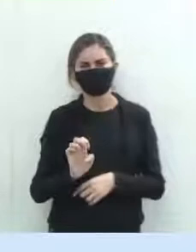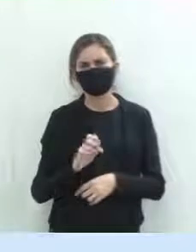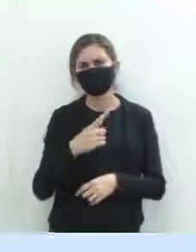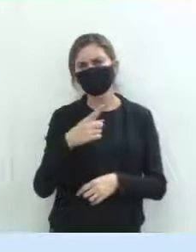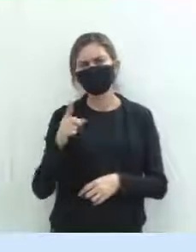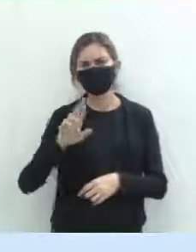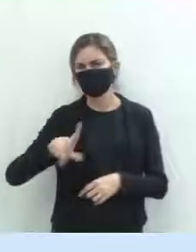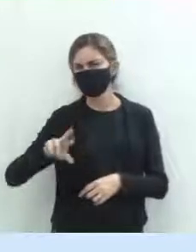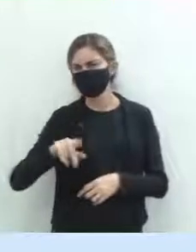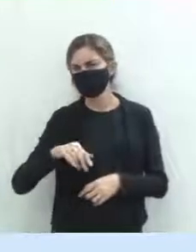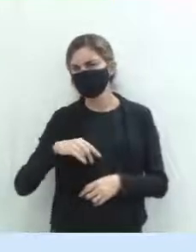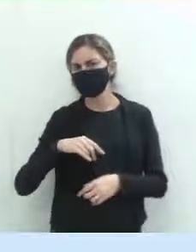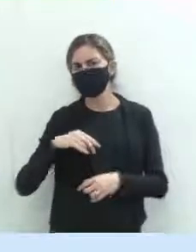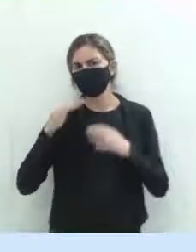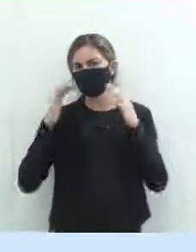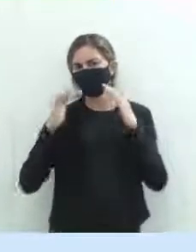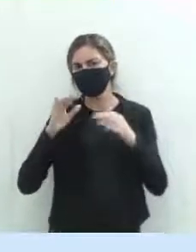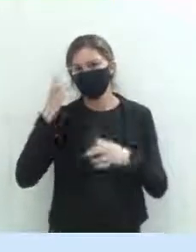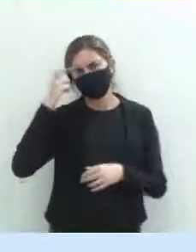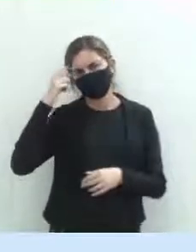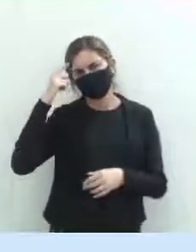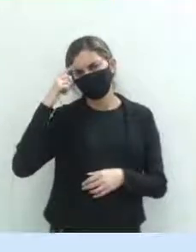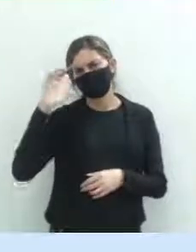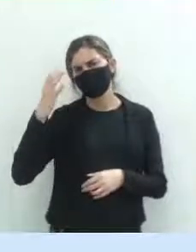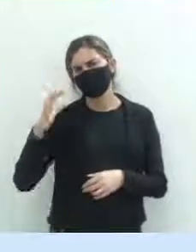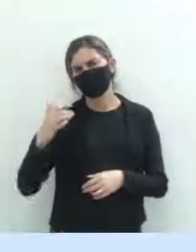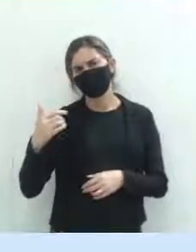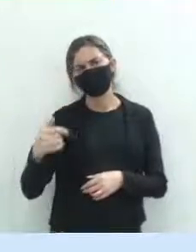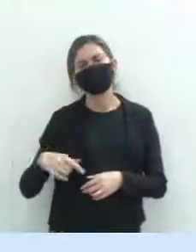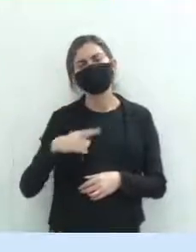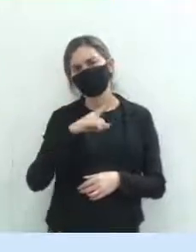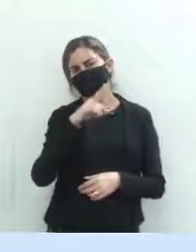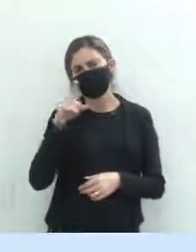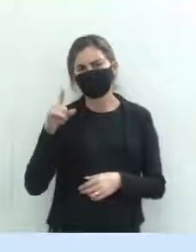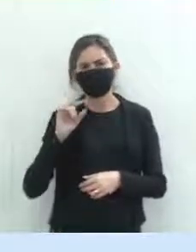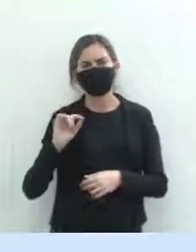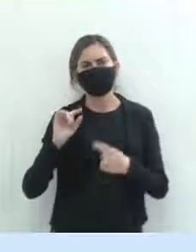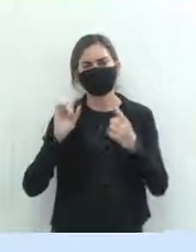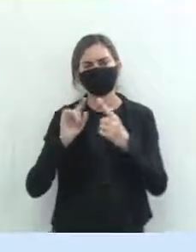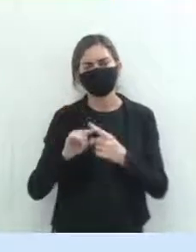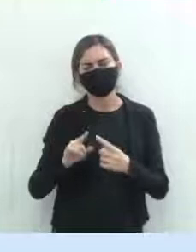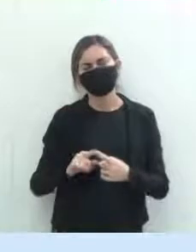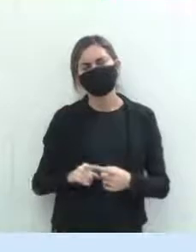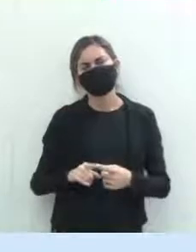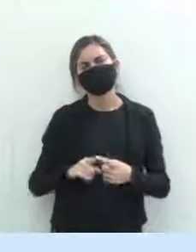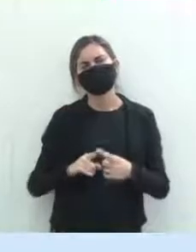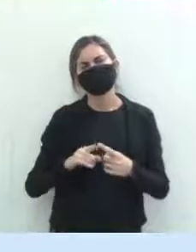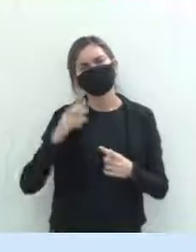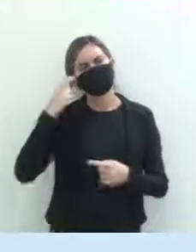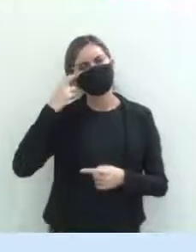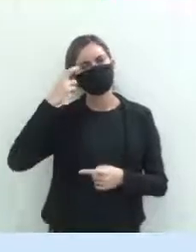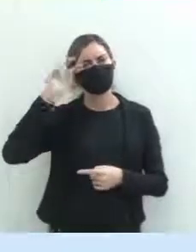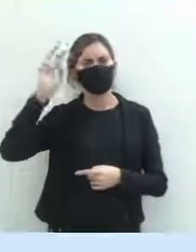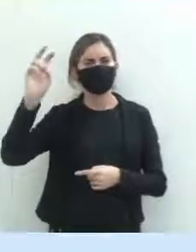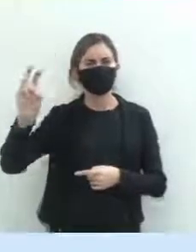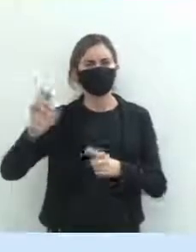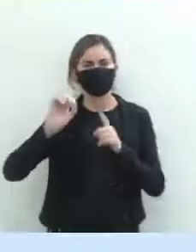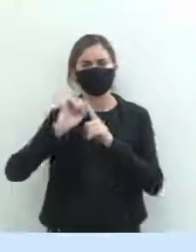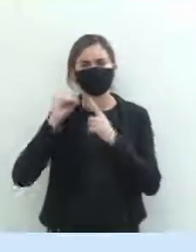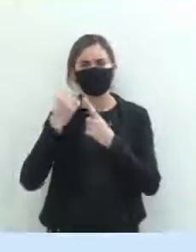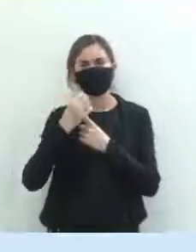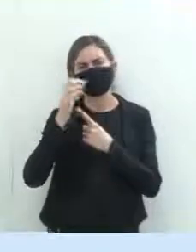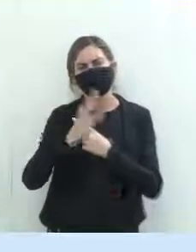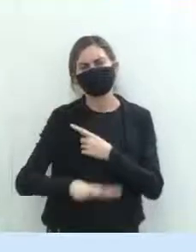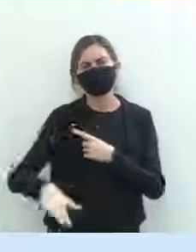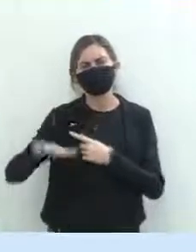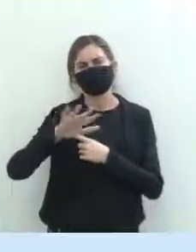ela não vai ser guiada pela consciência. Ela vai ser guiada de acordo com o quê? Com a cultura da sociedade.